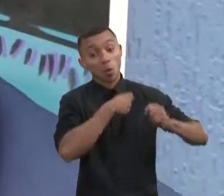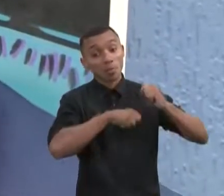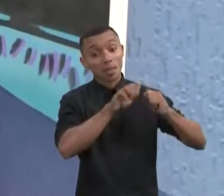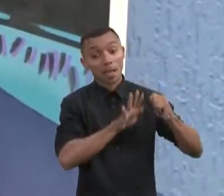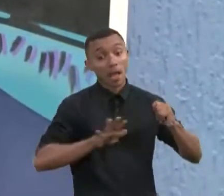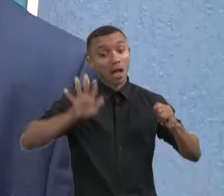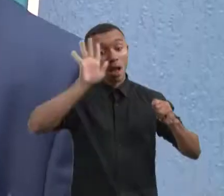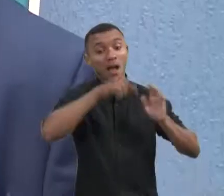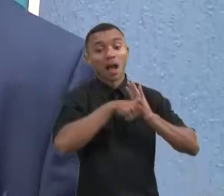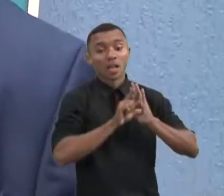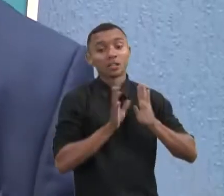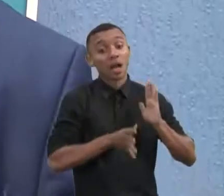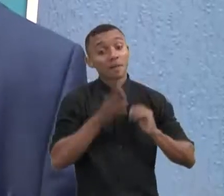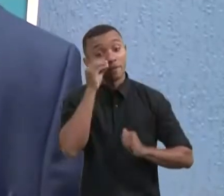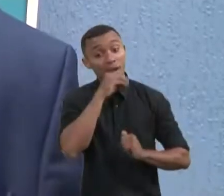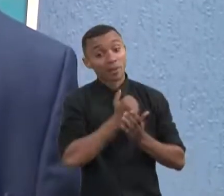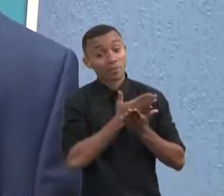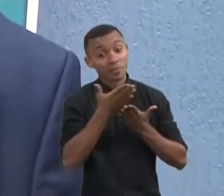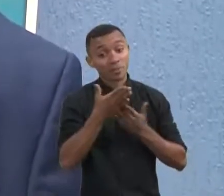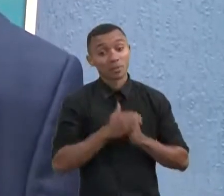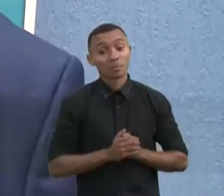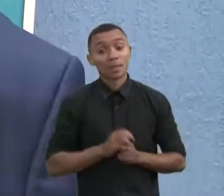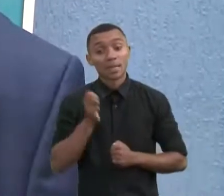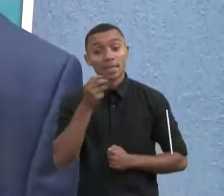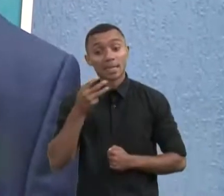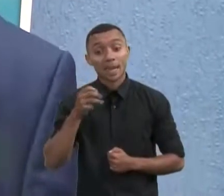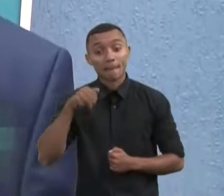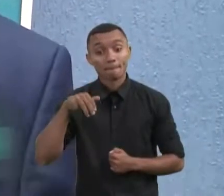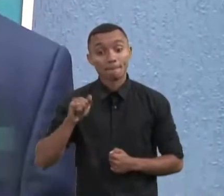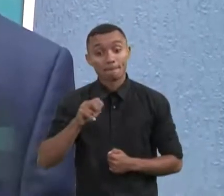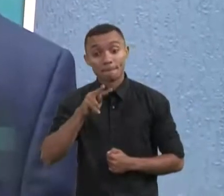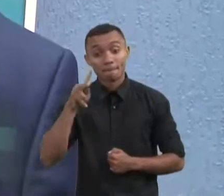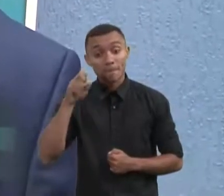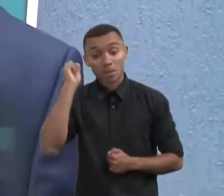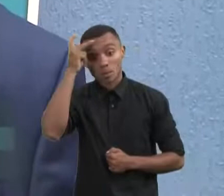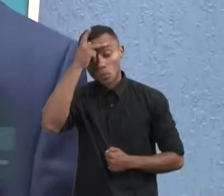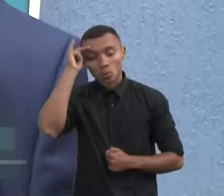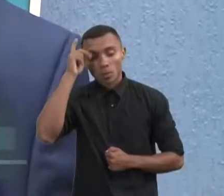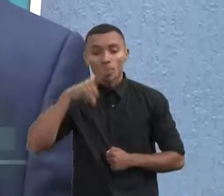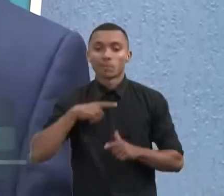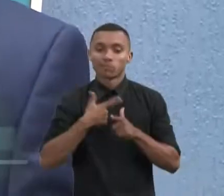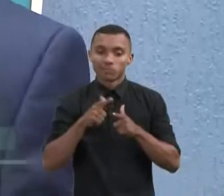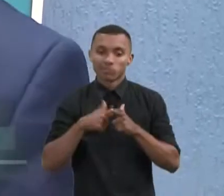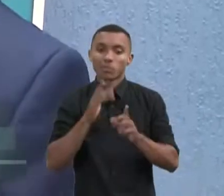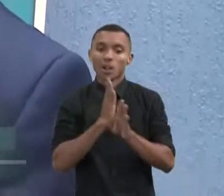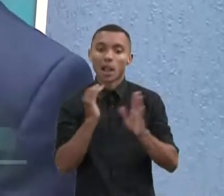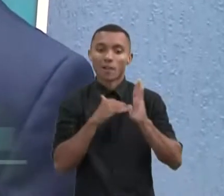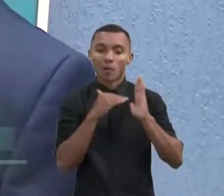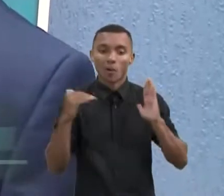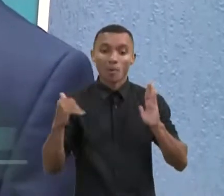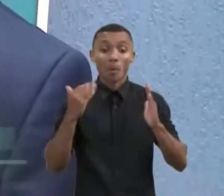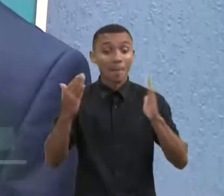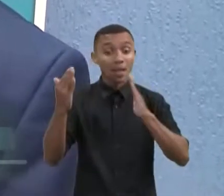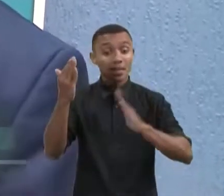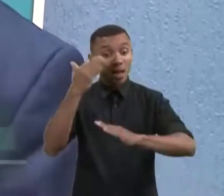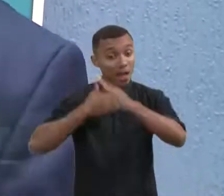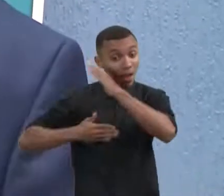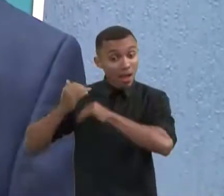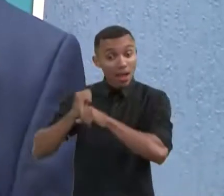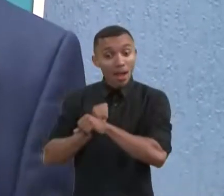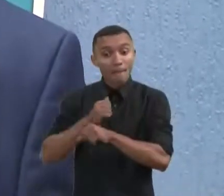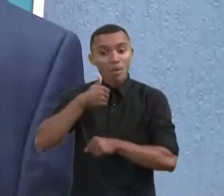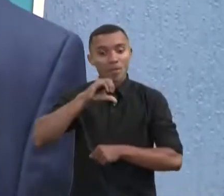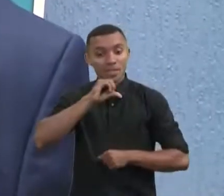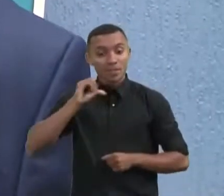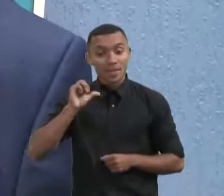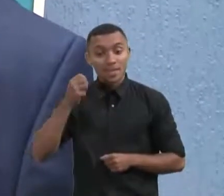nacional fragilizada. Que nós temos hoje 31 milhões de pessoas passando fome, igual ao ano de 93. Mostra